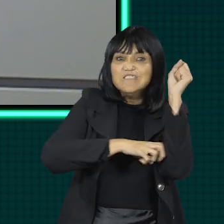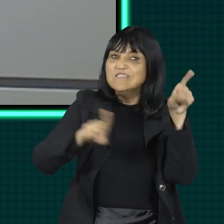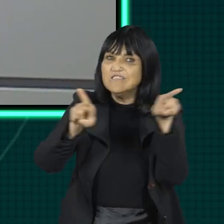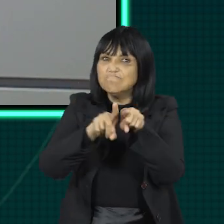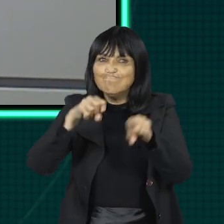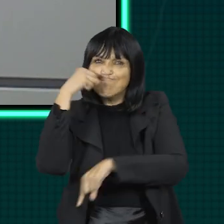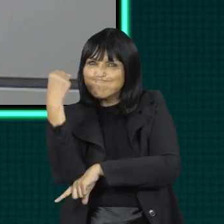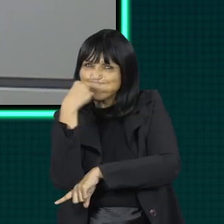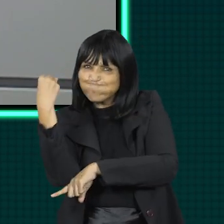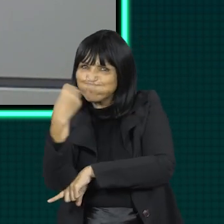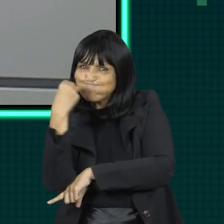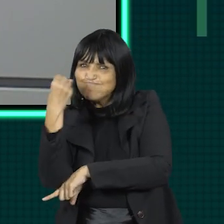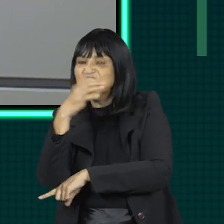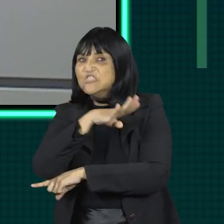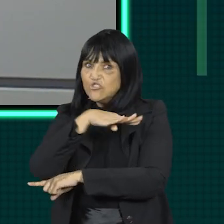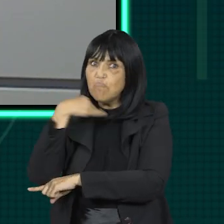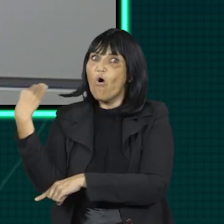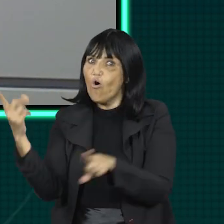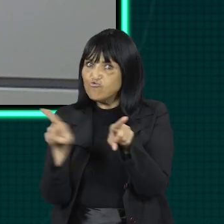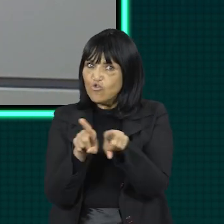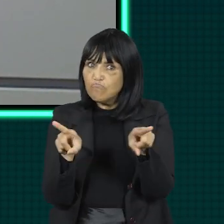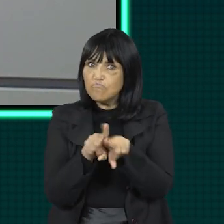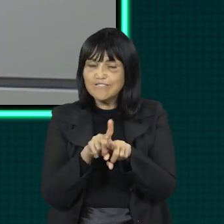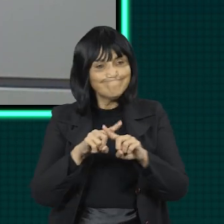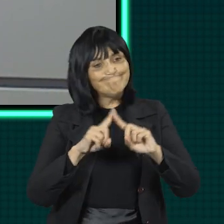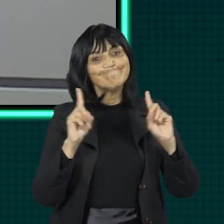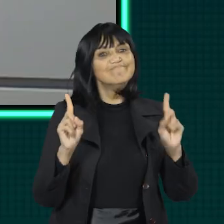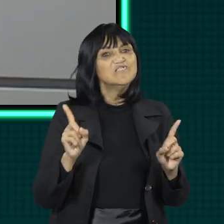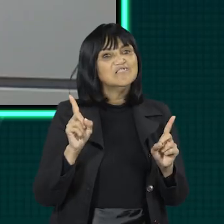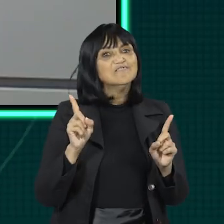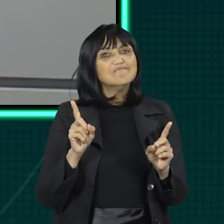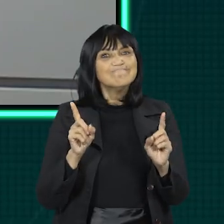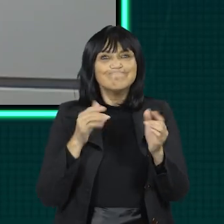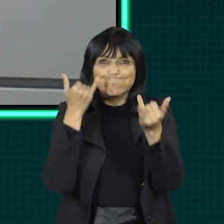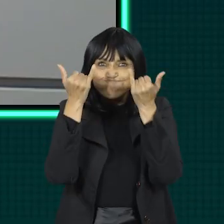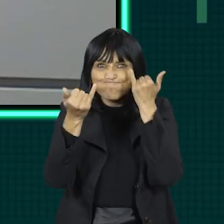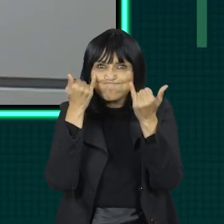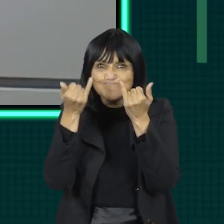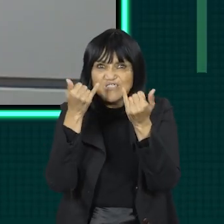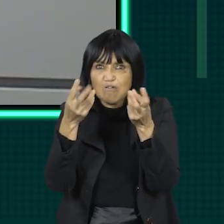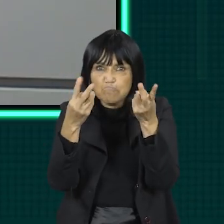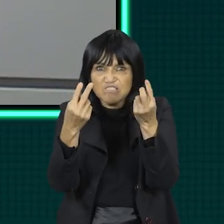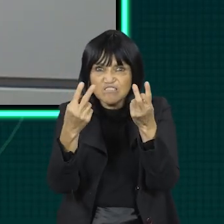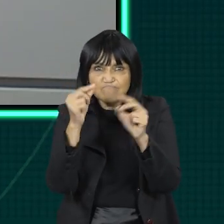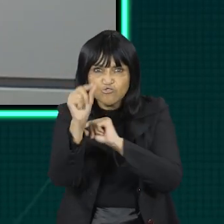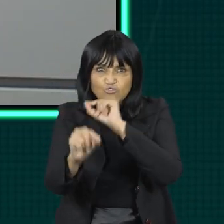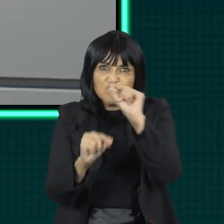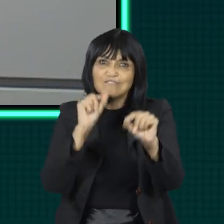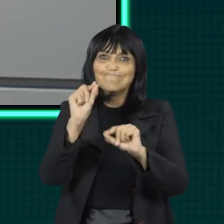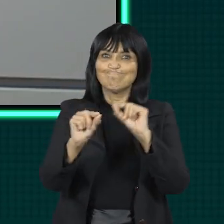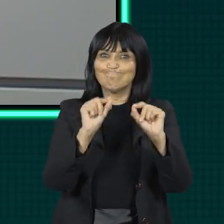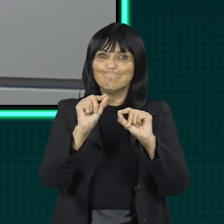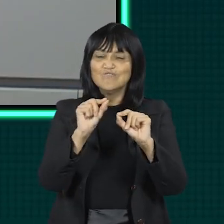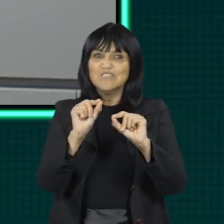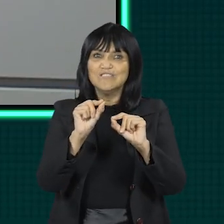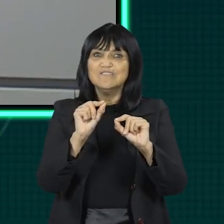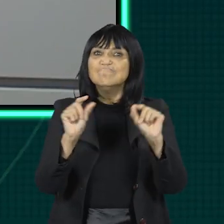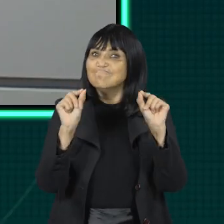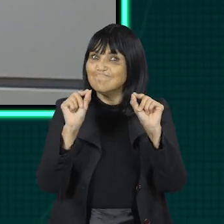inclusive de natureza grave e fatal. Ou seja, com esse dado, verificou-se que